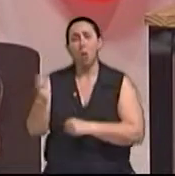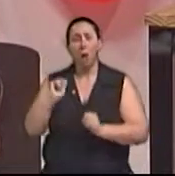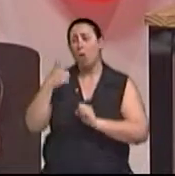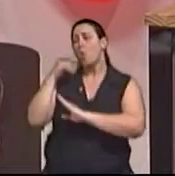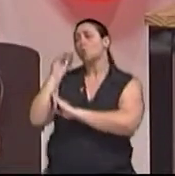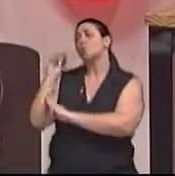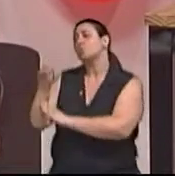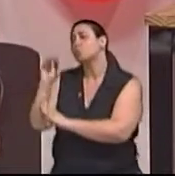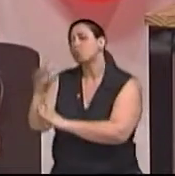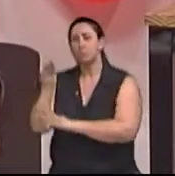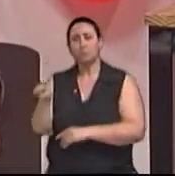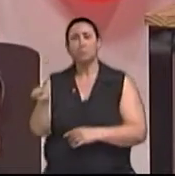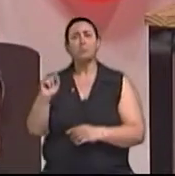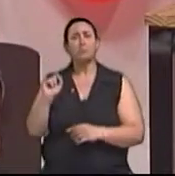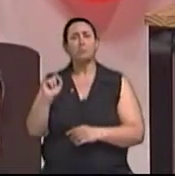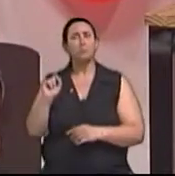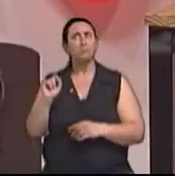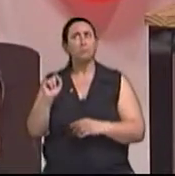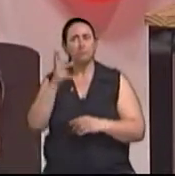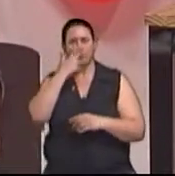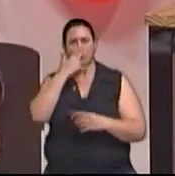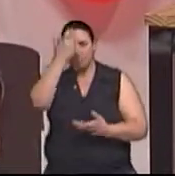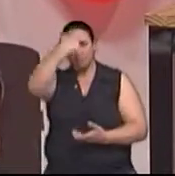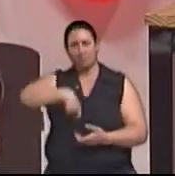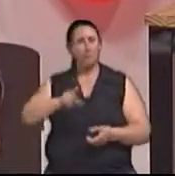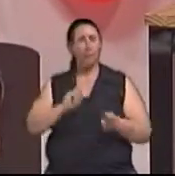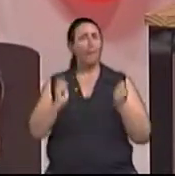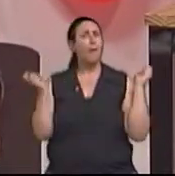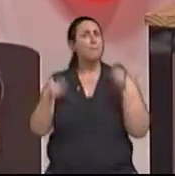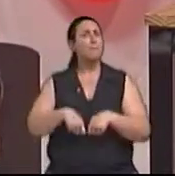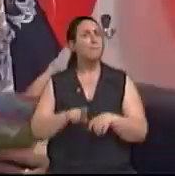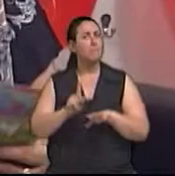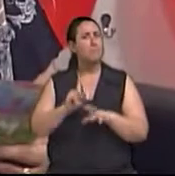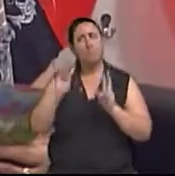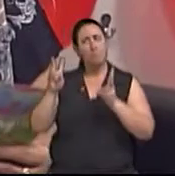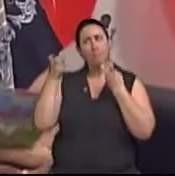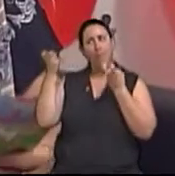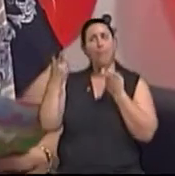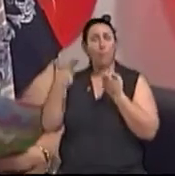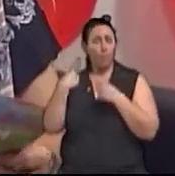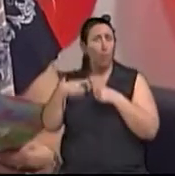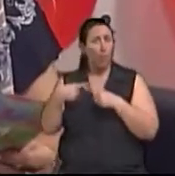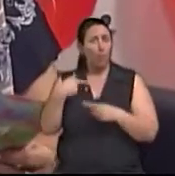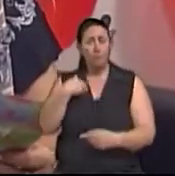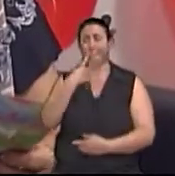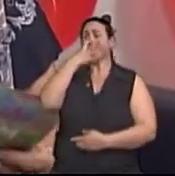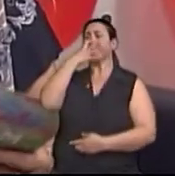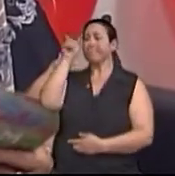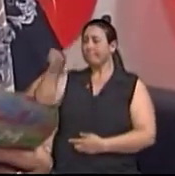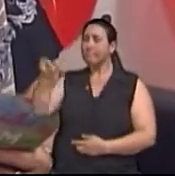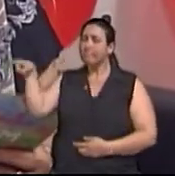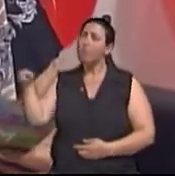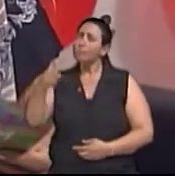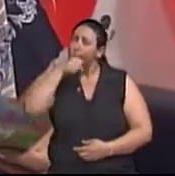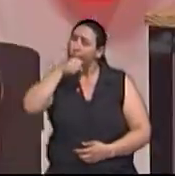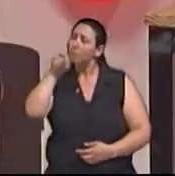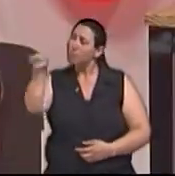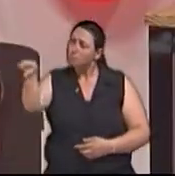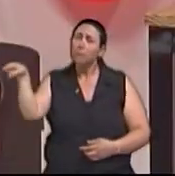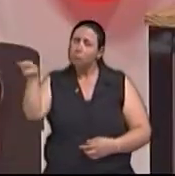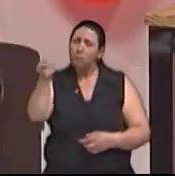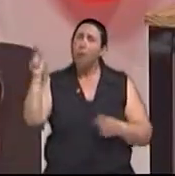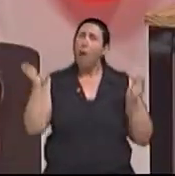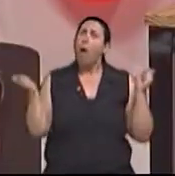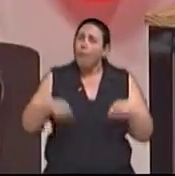na verdade eu tô escondendo a minha impotência a minha como falei antes de perplexidade perante a fragilidade dos meus pais